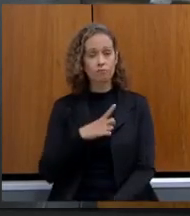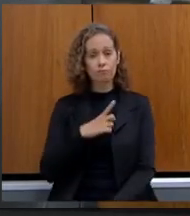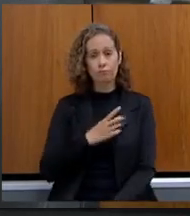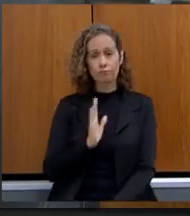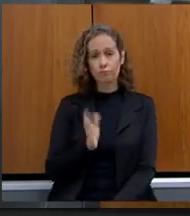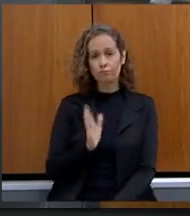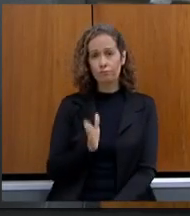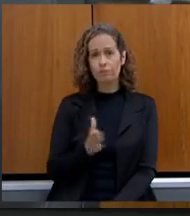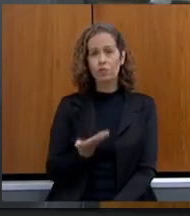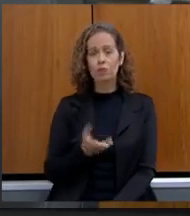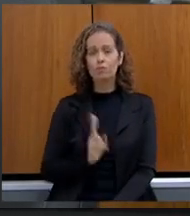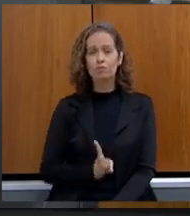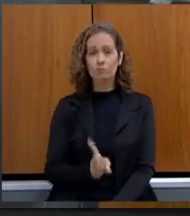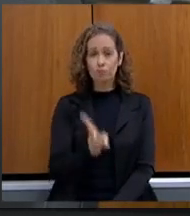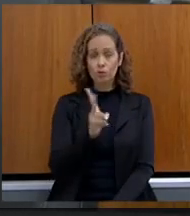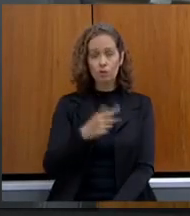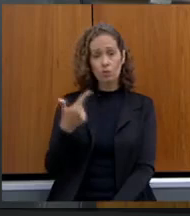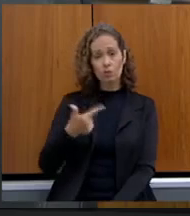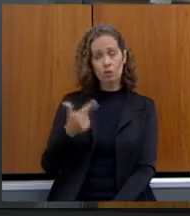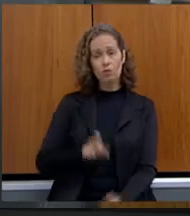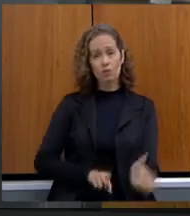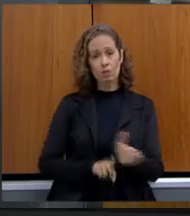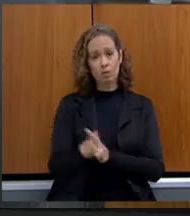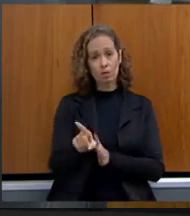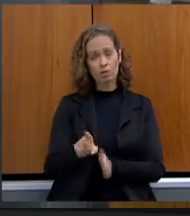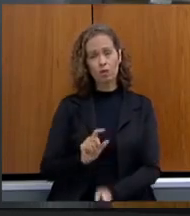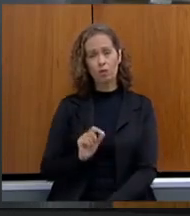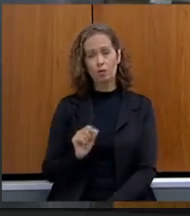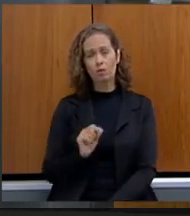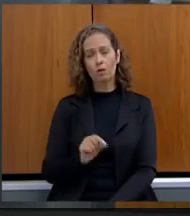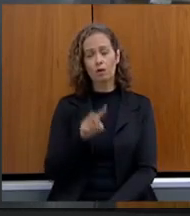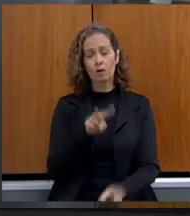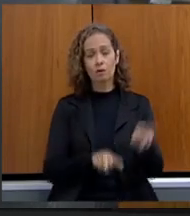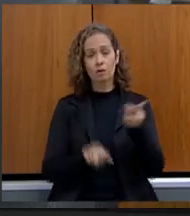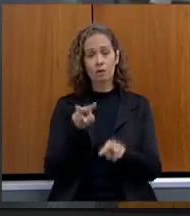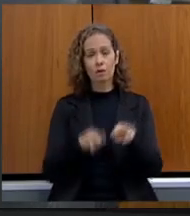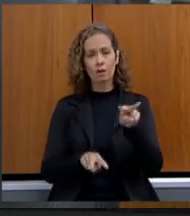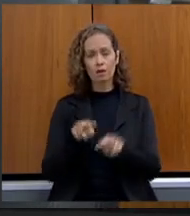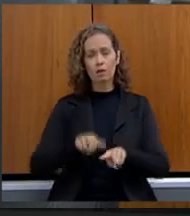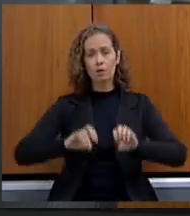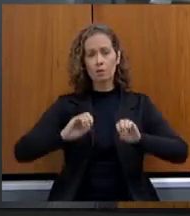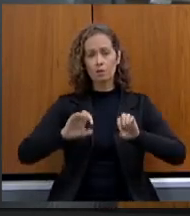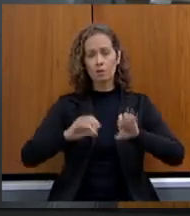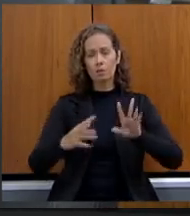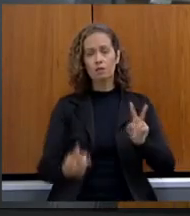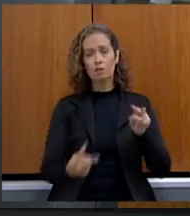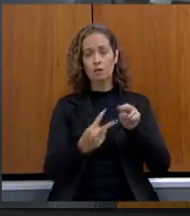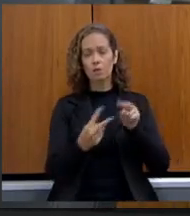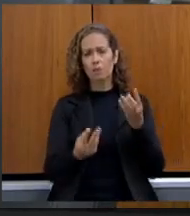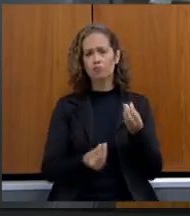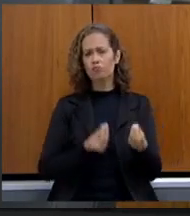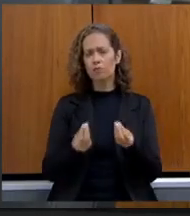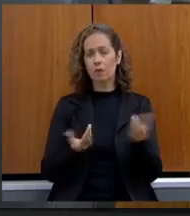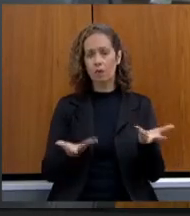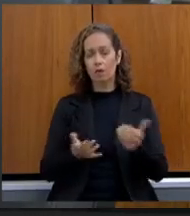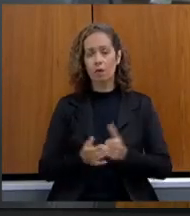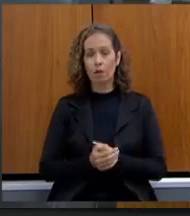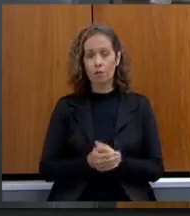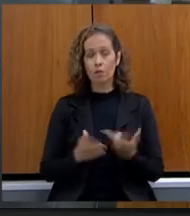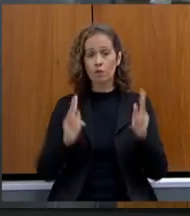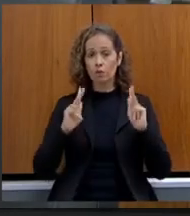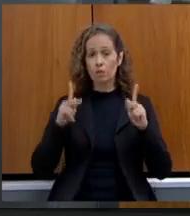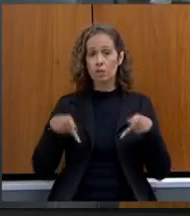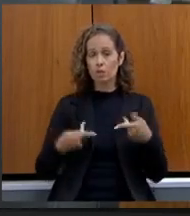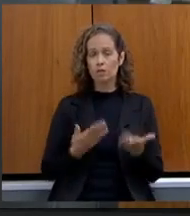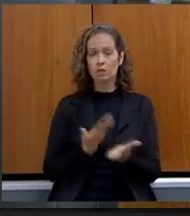aí já já sigo com a sua segunda pergunta que essa variação né do do impacto do estudo remoto vamos